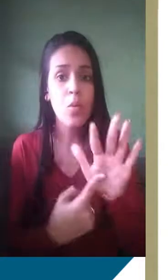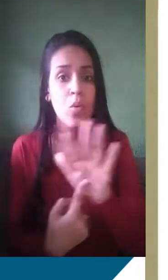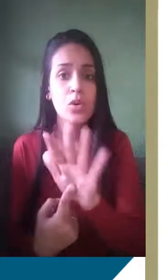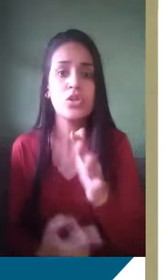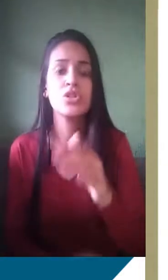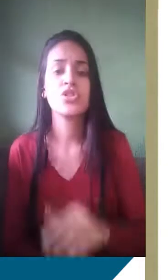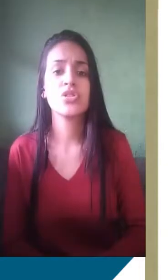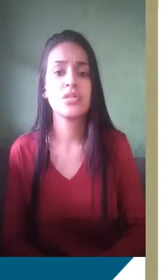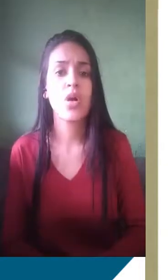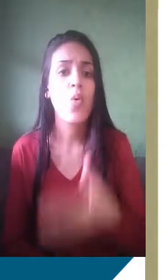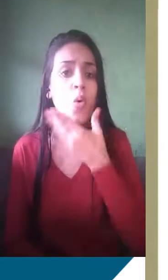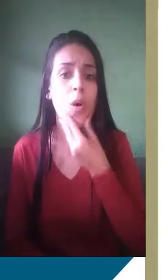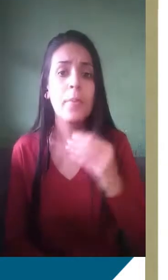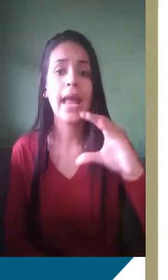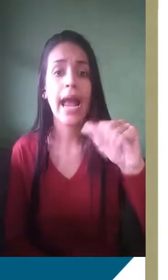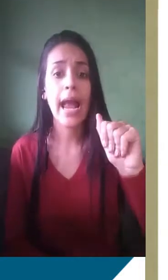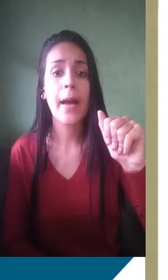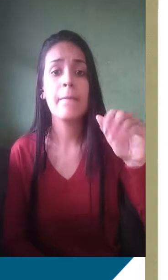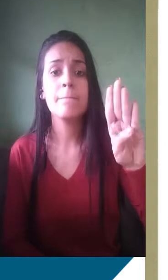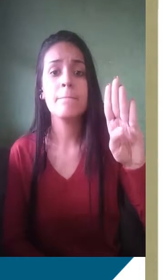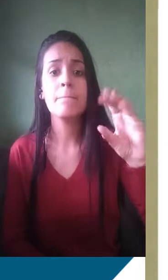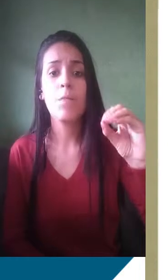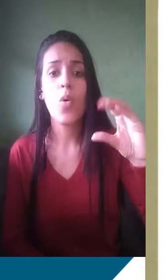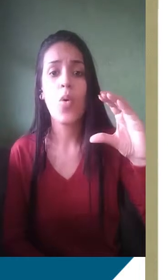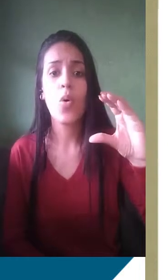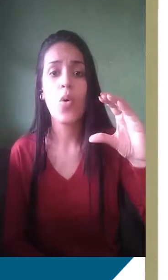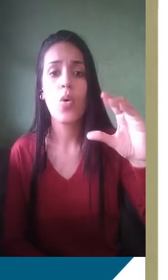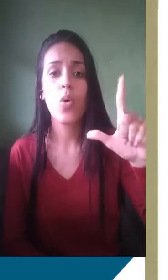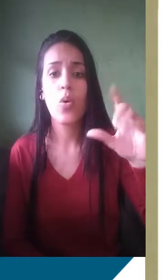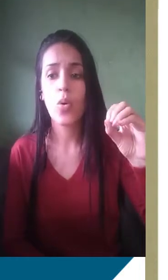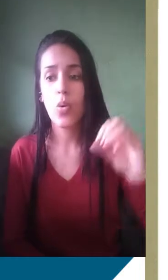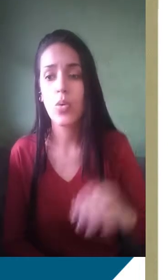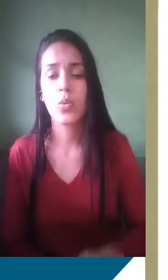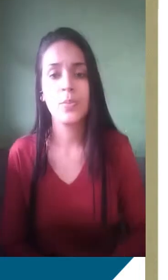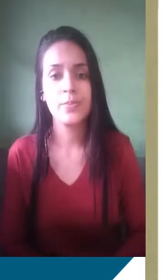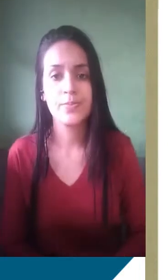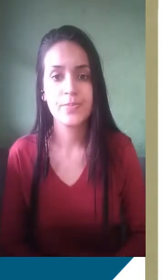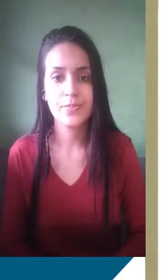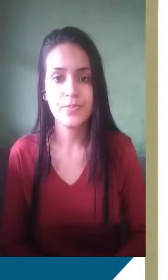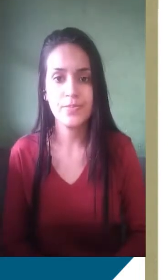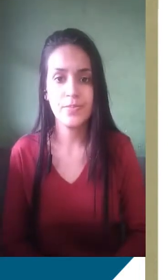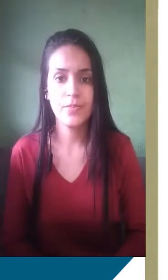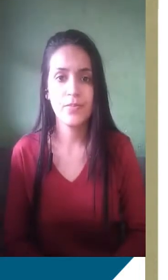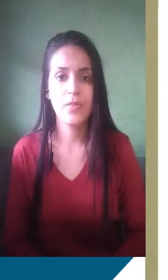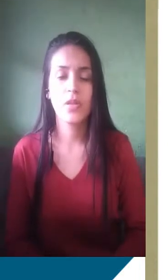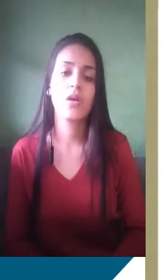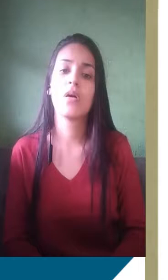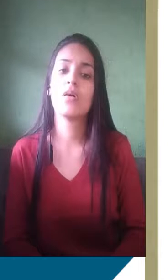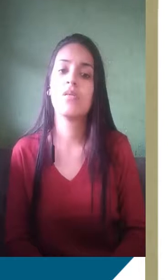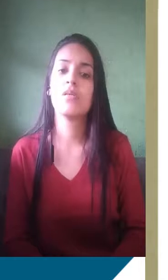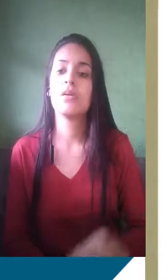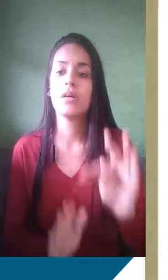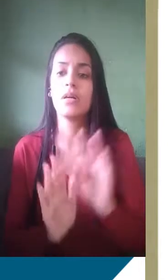caboclo, tendo em vista suas crenças, as relações e os costumes. Essa obra surgiu do